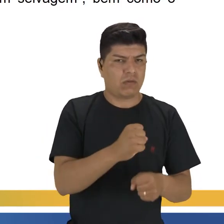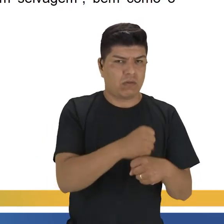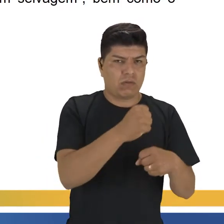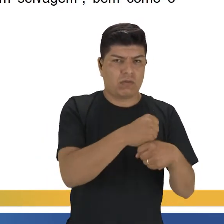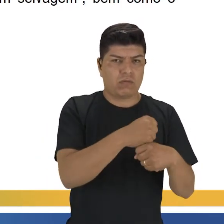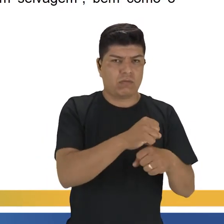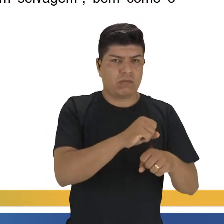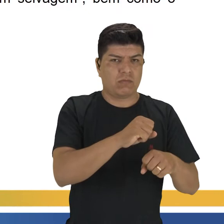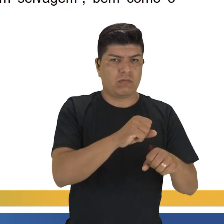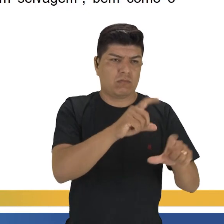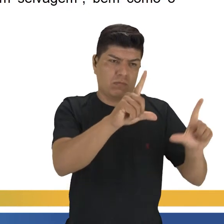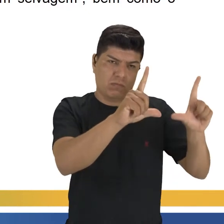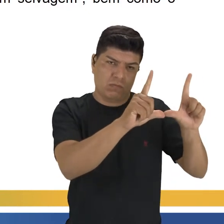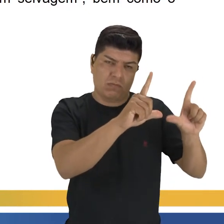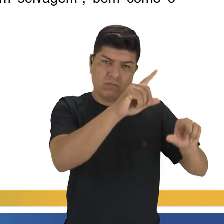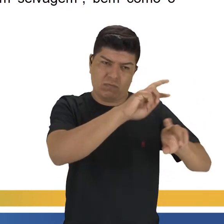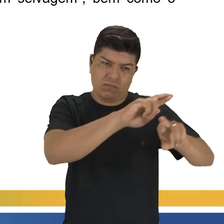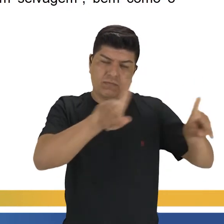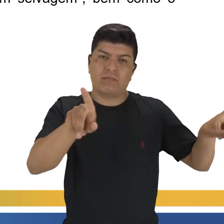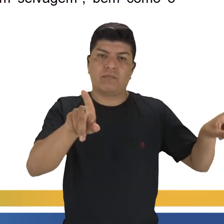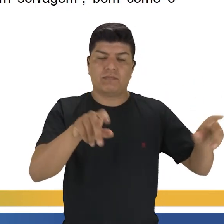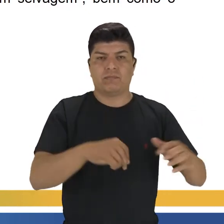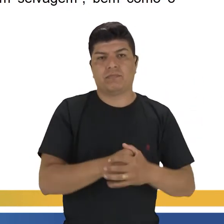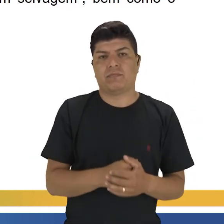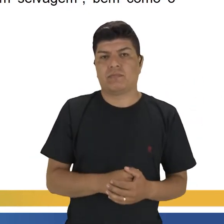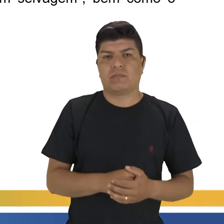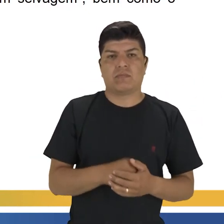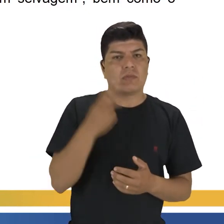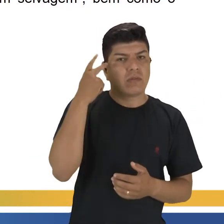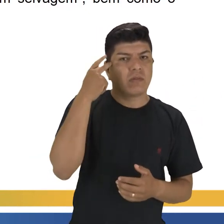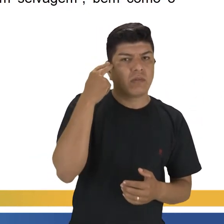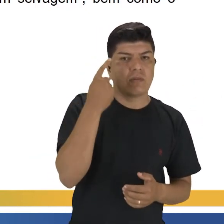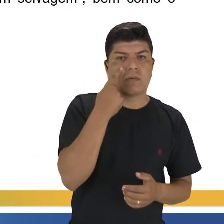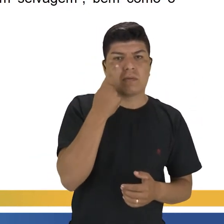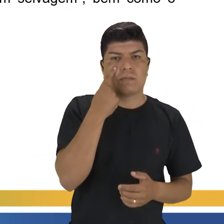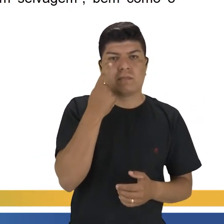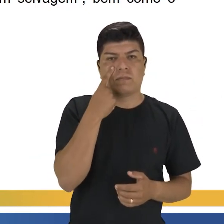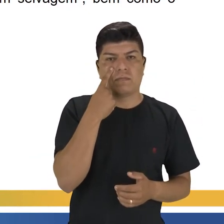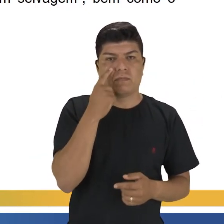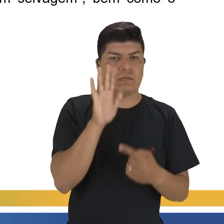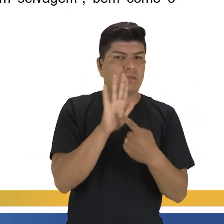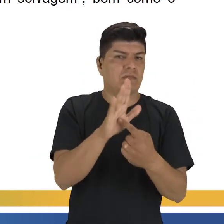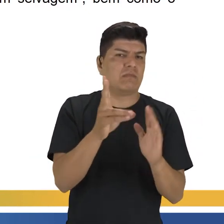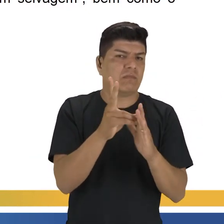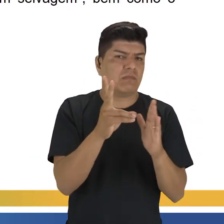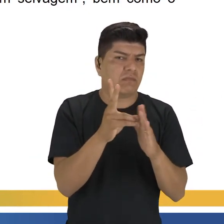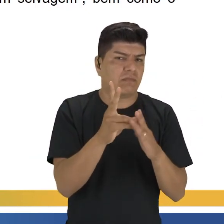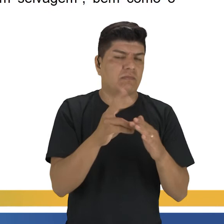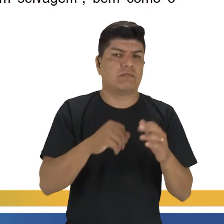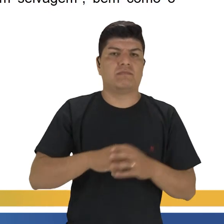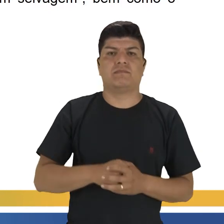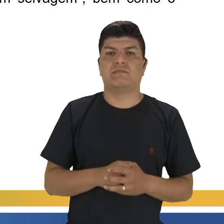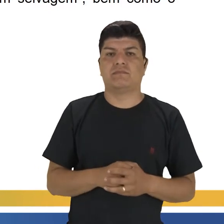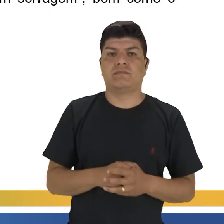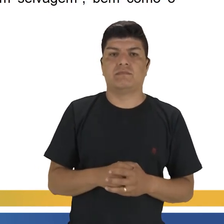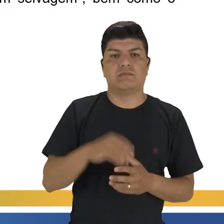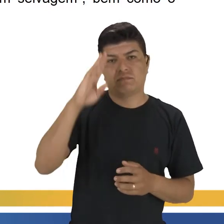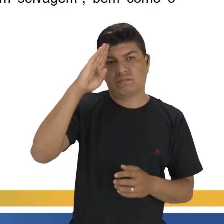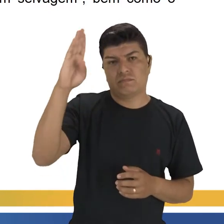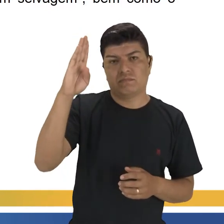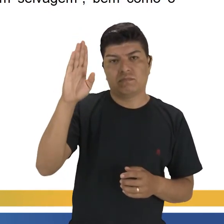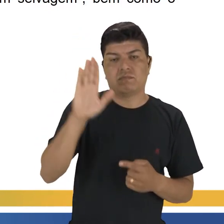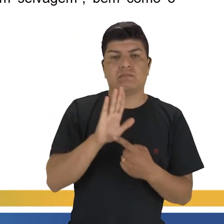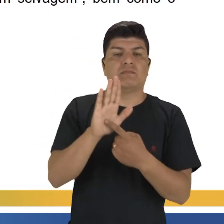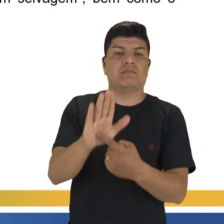painel de estilos diversificados? No indianismo é comum ver a representação do índio, do bom selvagem? Os seus